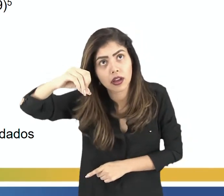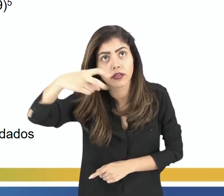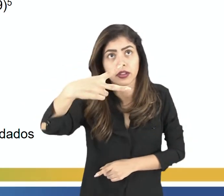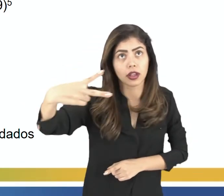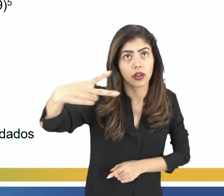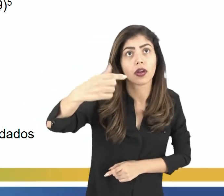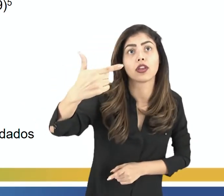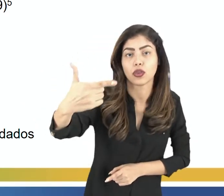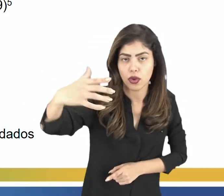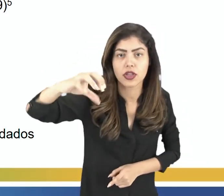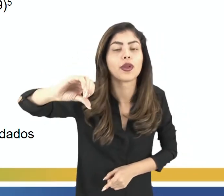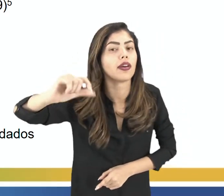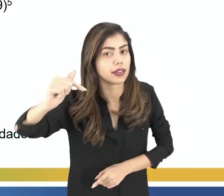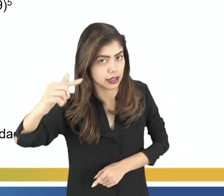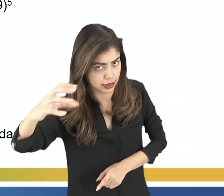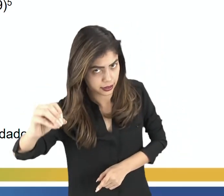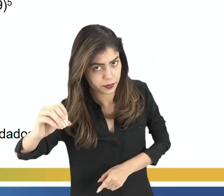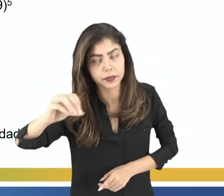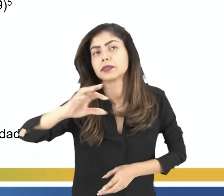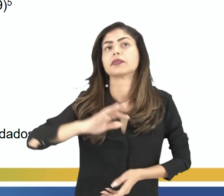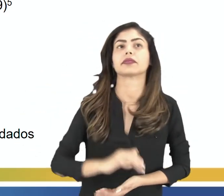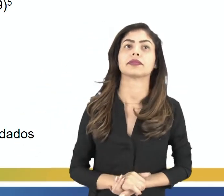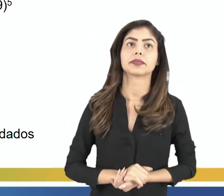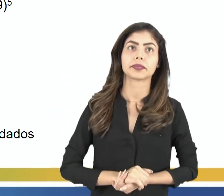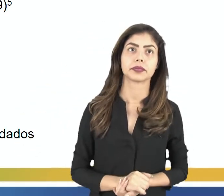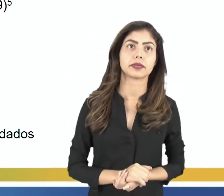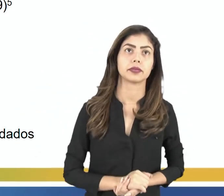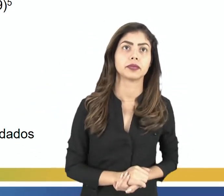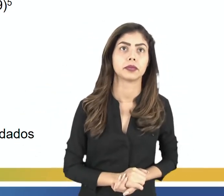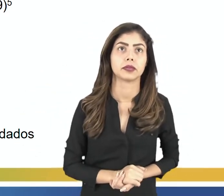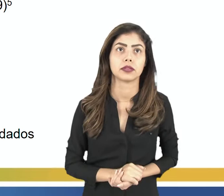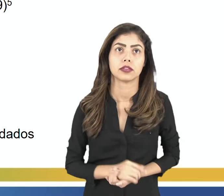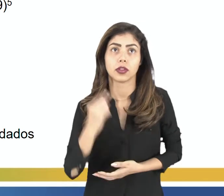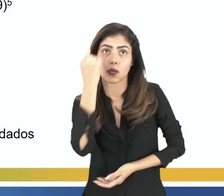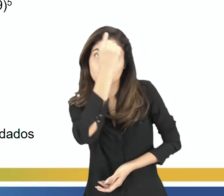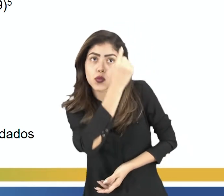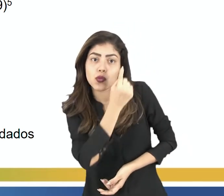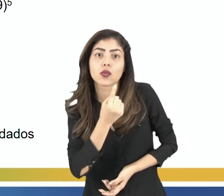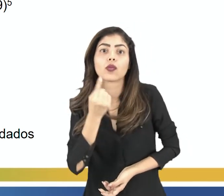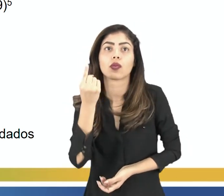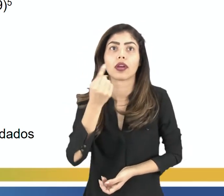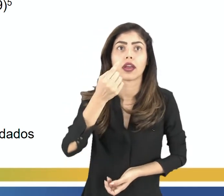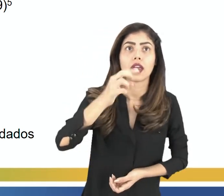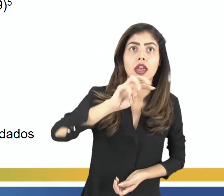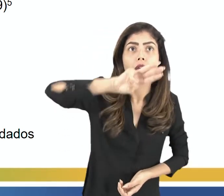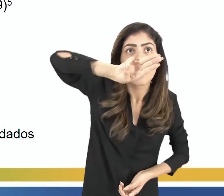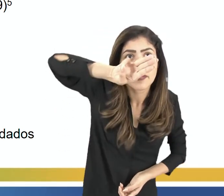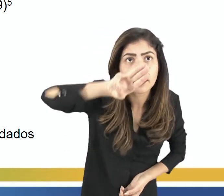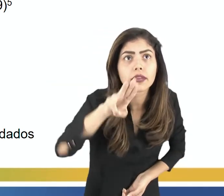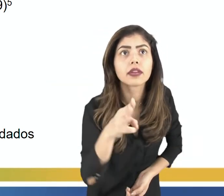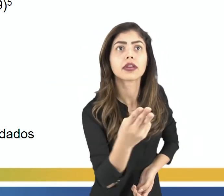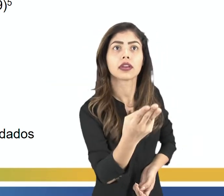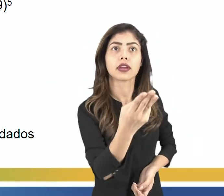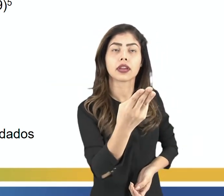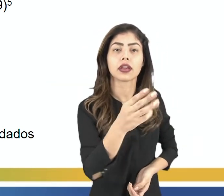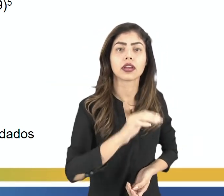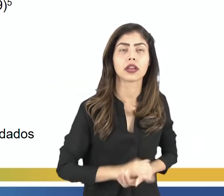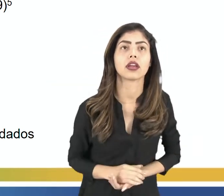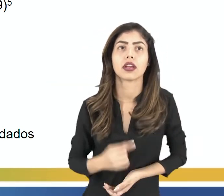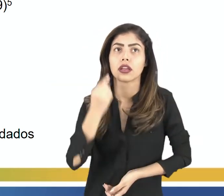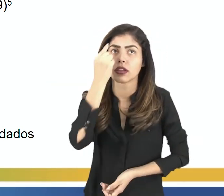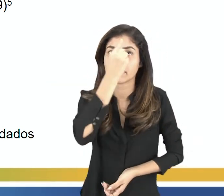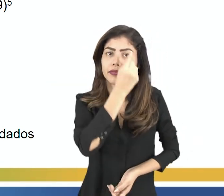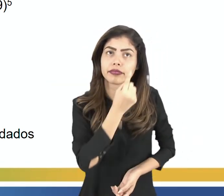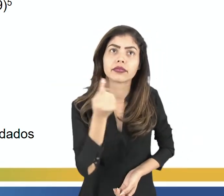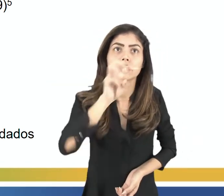0,99, que me corresponde a 2.970. E uma hora, e meia, primeiro vamos ver por 1 hora. 1